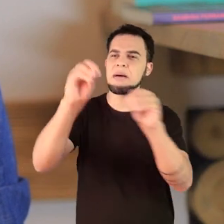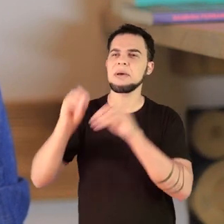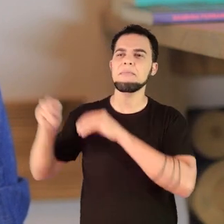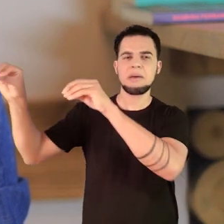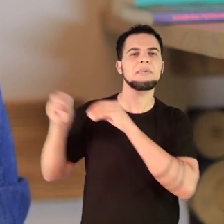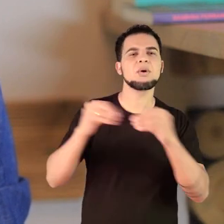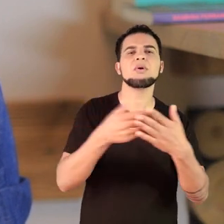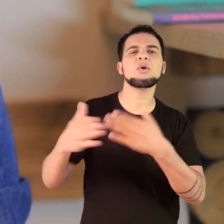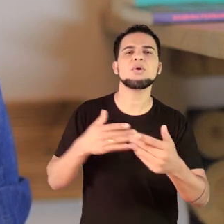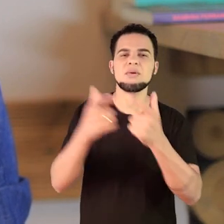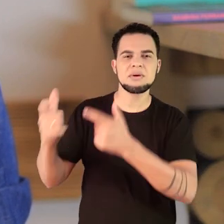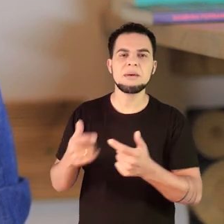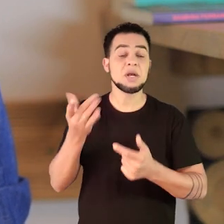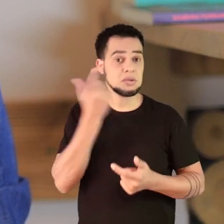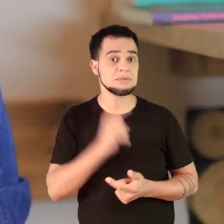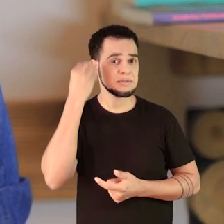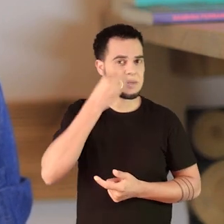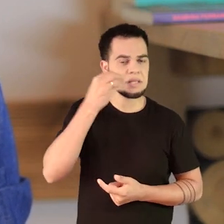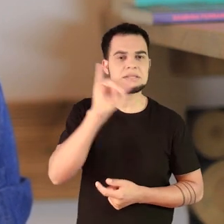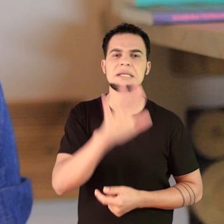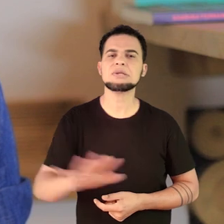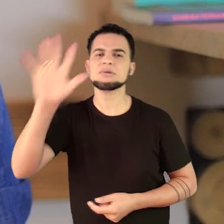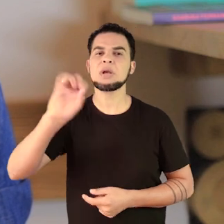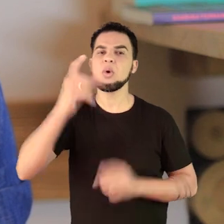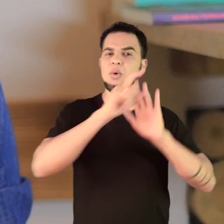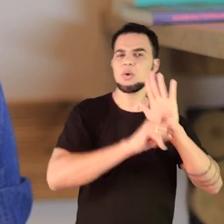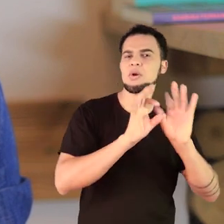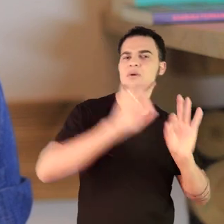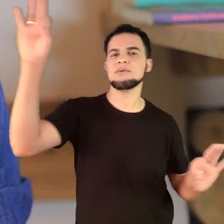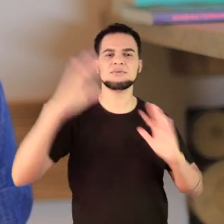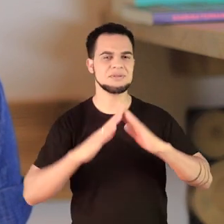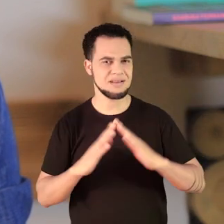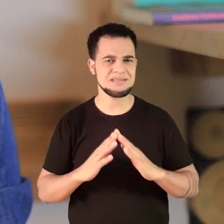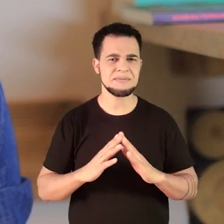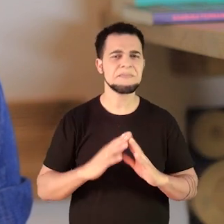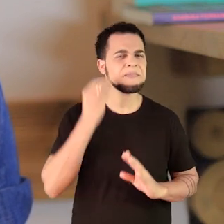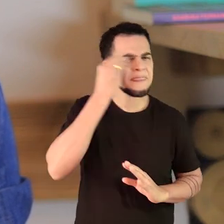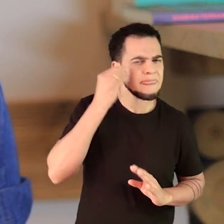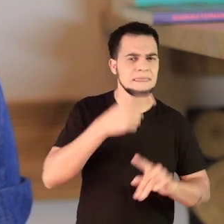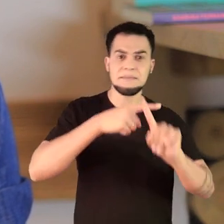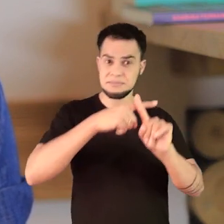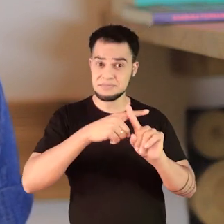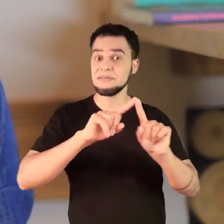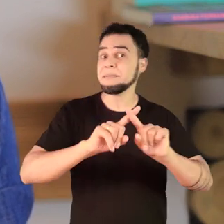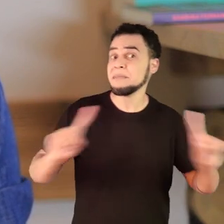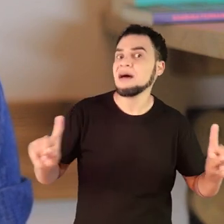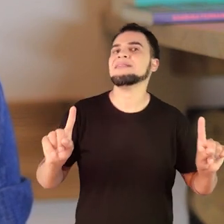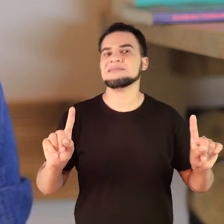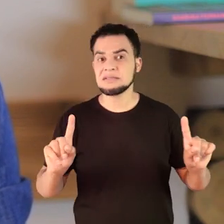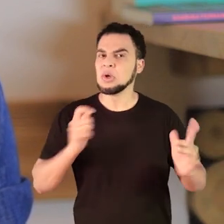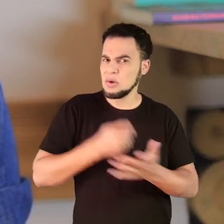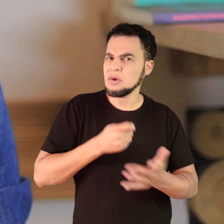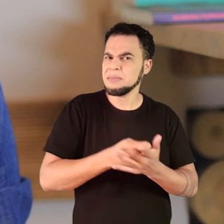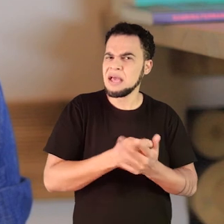for, seja para conseguir experiência internacional ou prestar concurso longe de casa. São experiências positivas, mas exigir